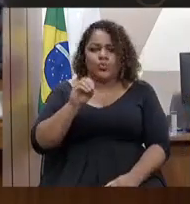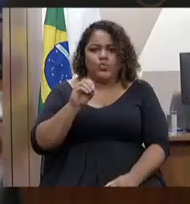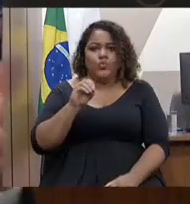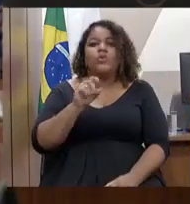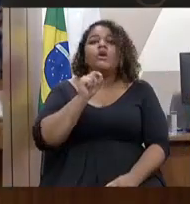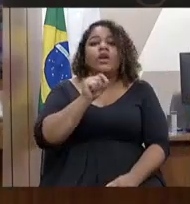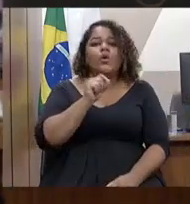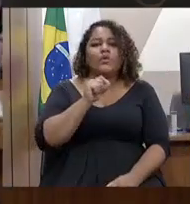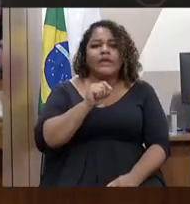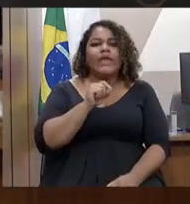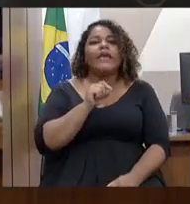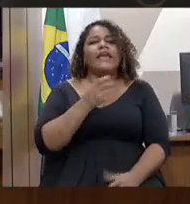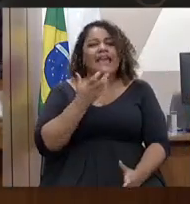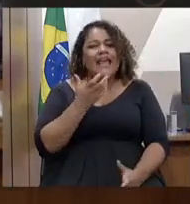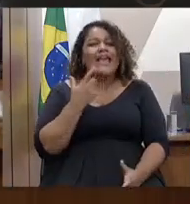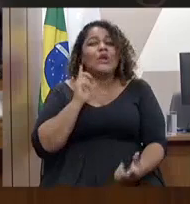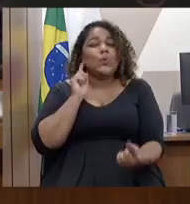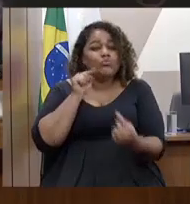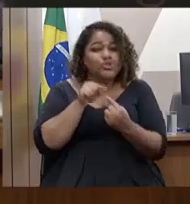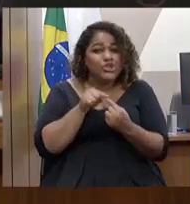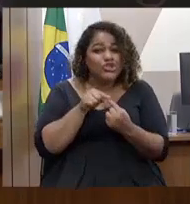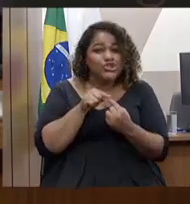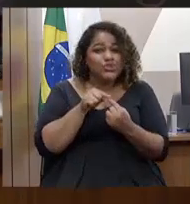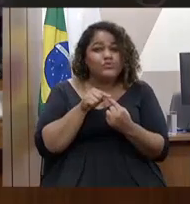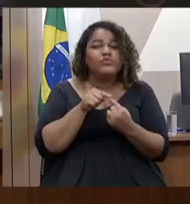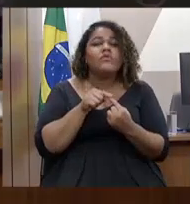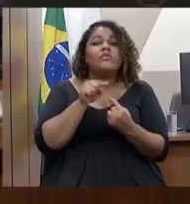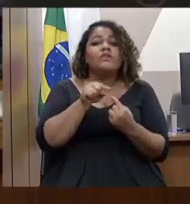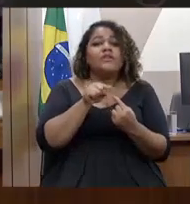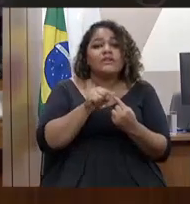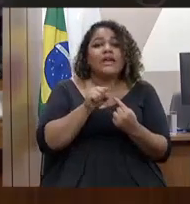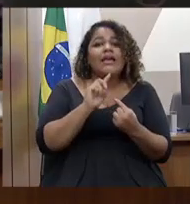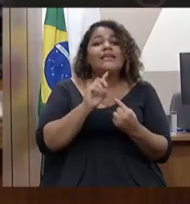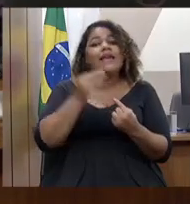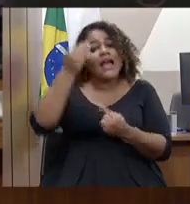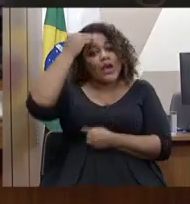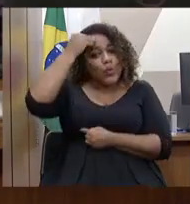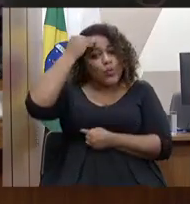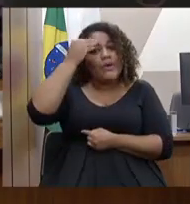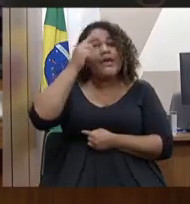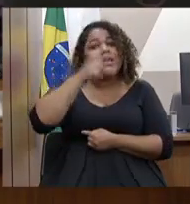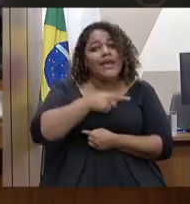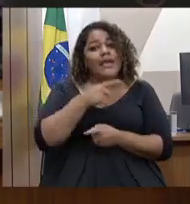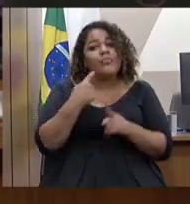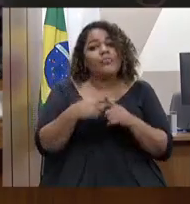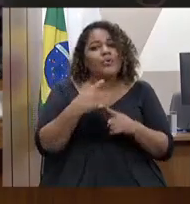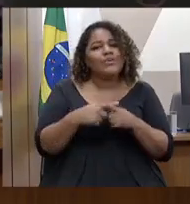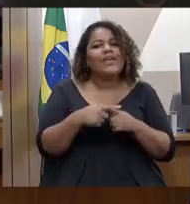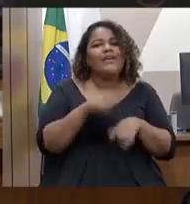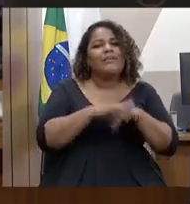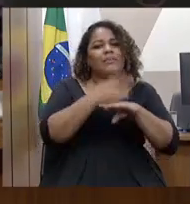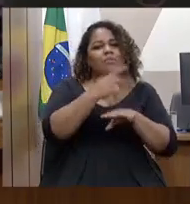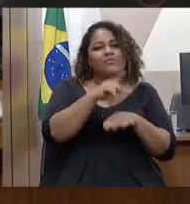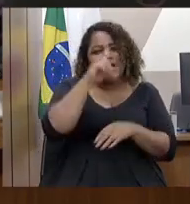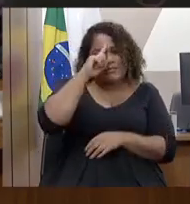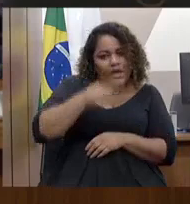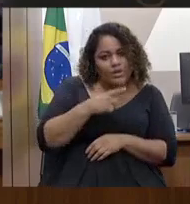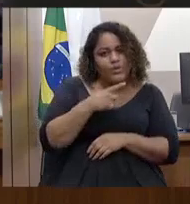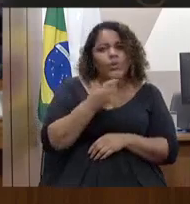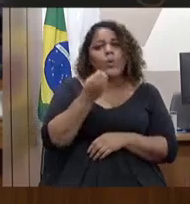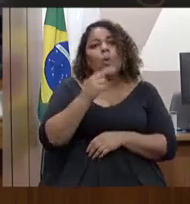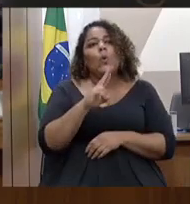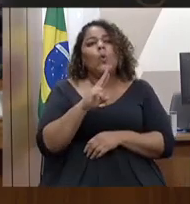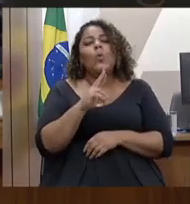a culpa se Decode negligência de imperícia ou de imprudência bom isso traz